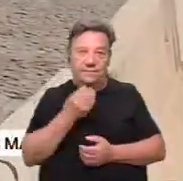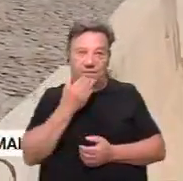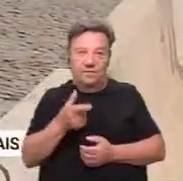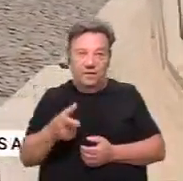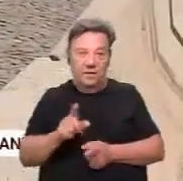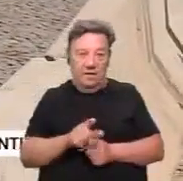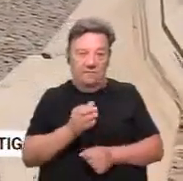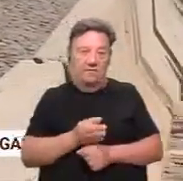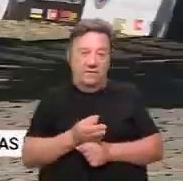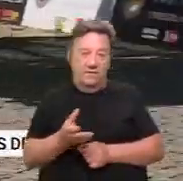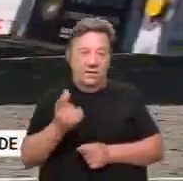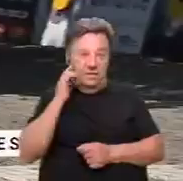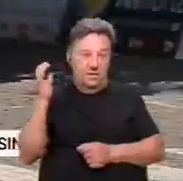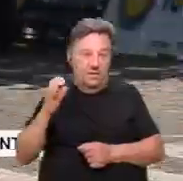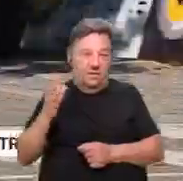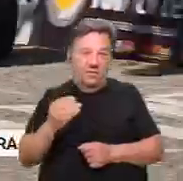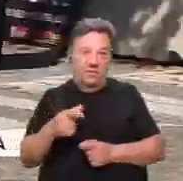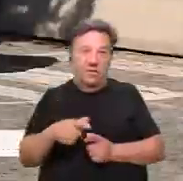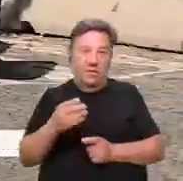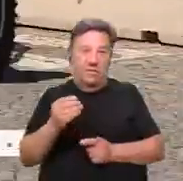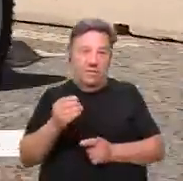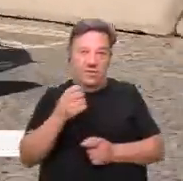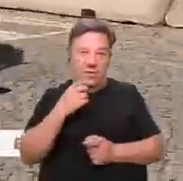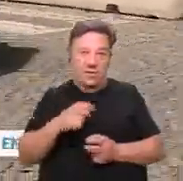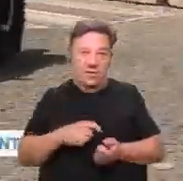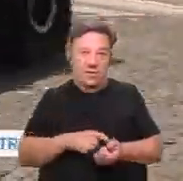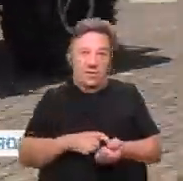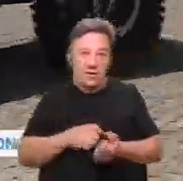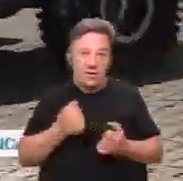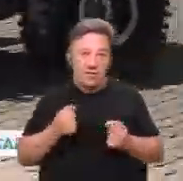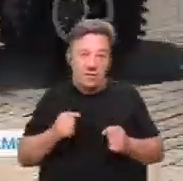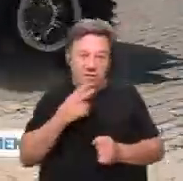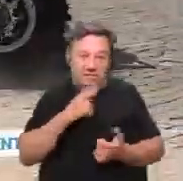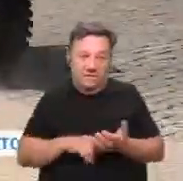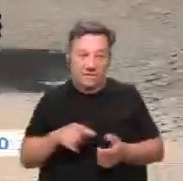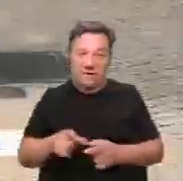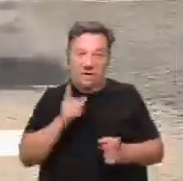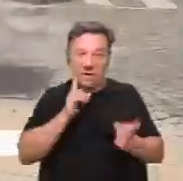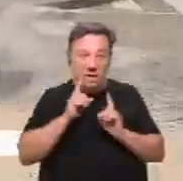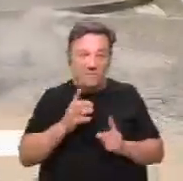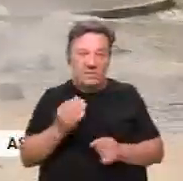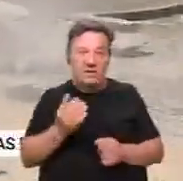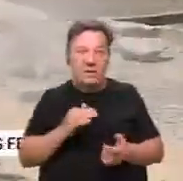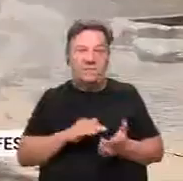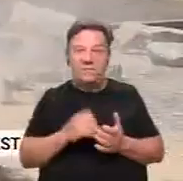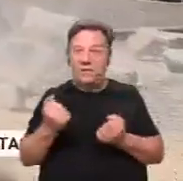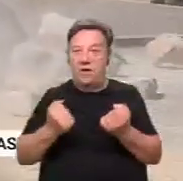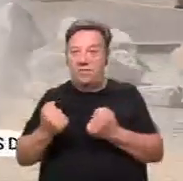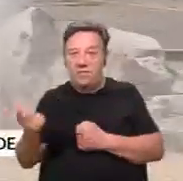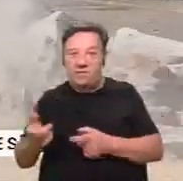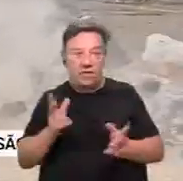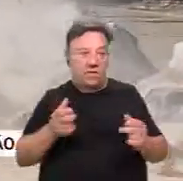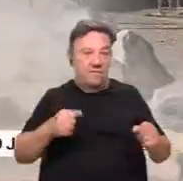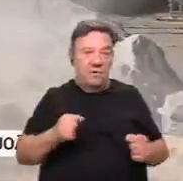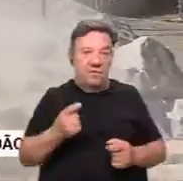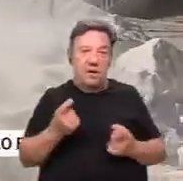uma festa muito ruidosa e com muita adrenalina, sem dúvida. Há animação, muitas provas de automóveis e motas,